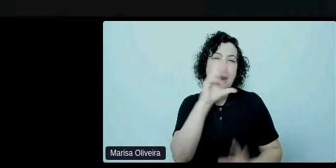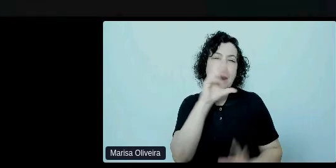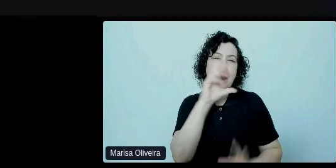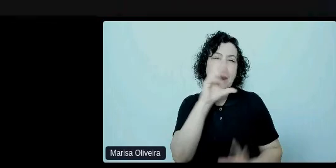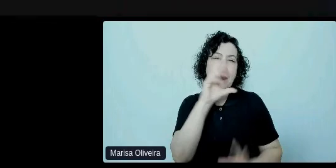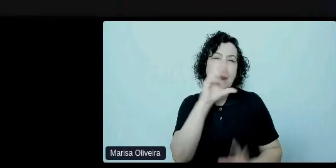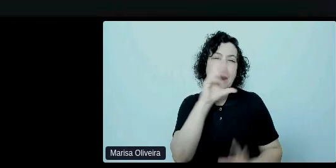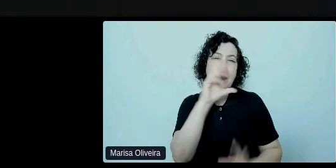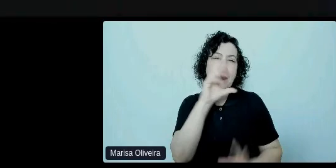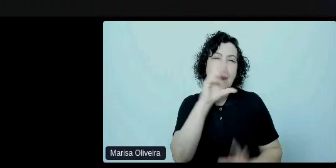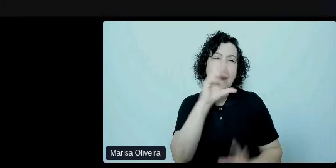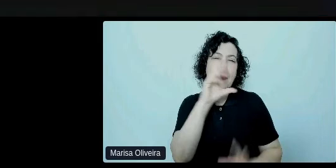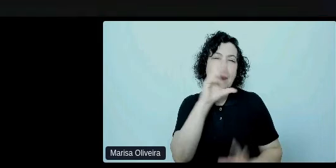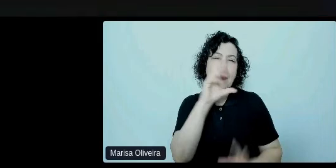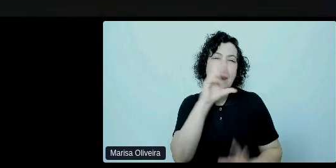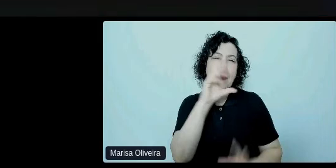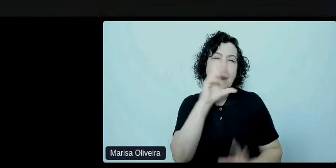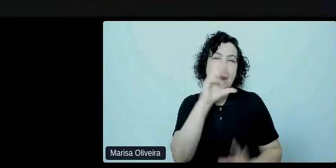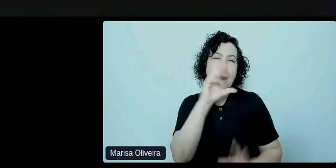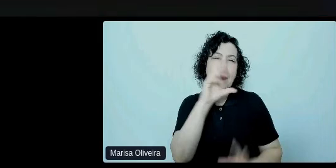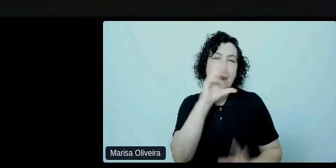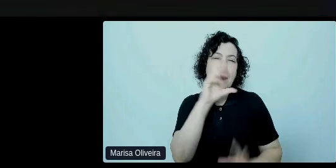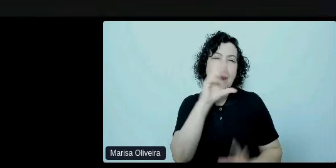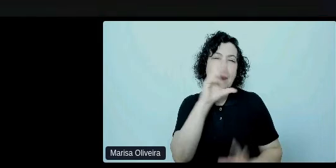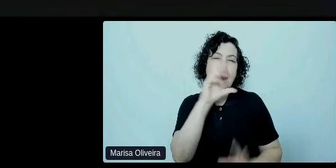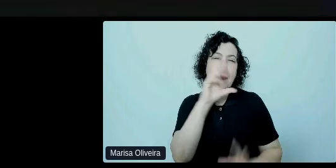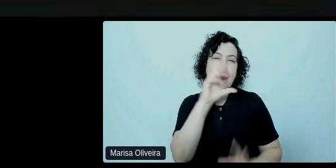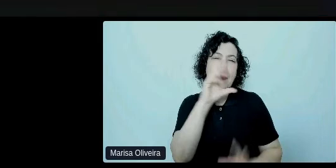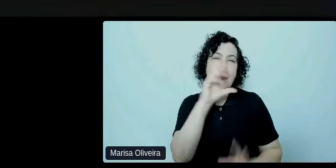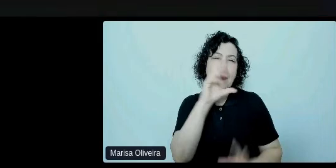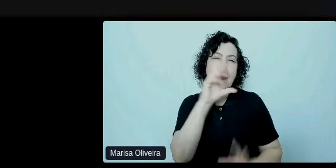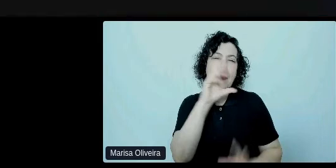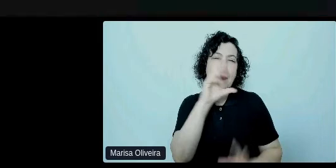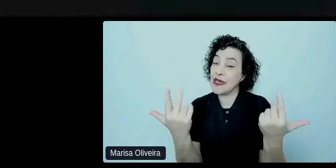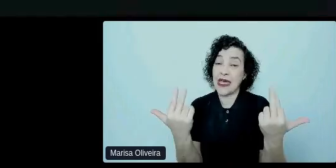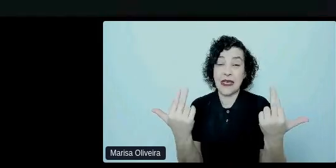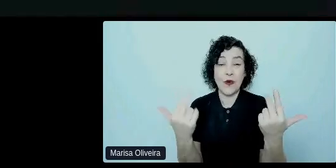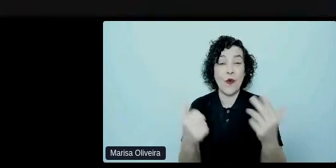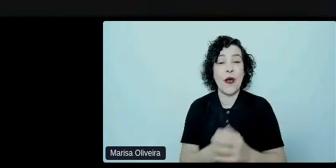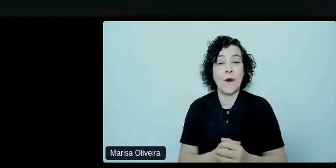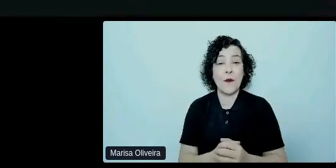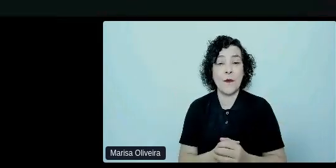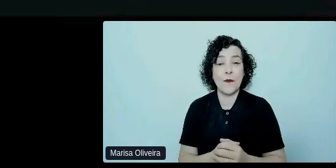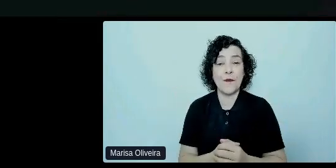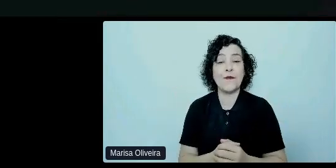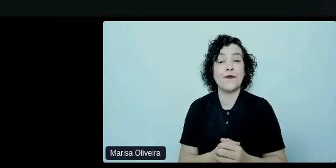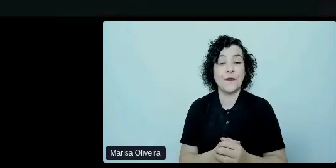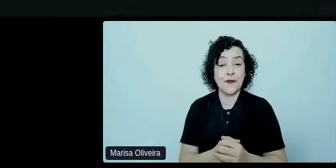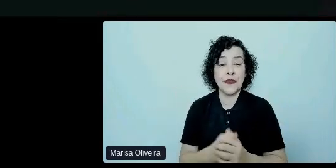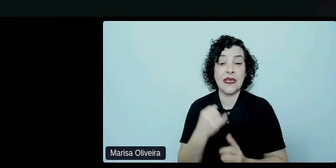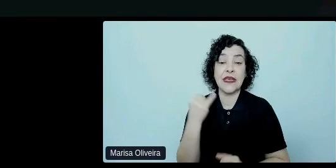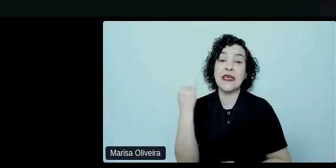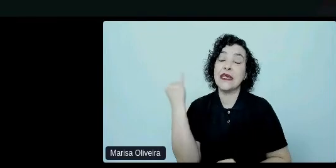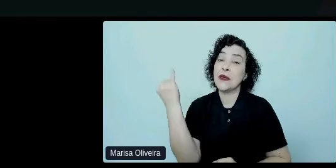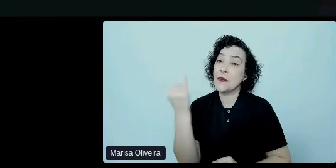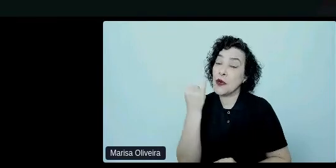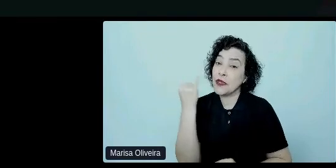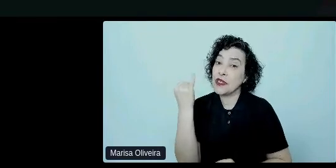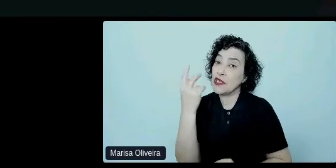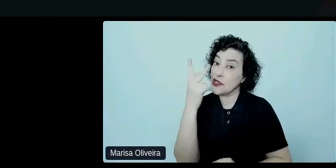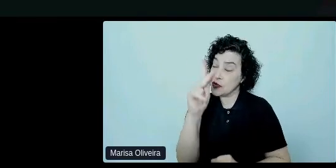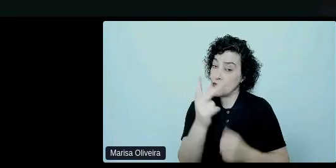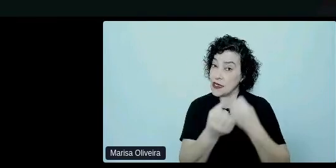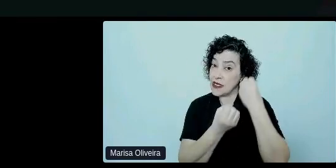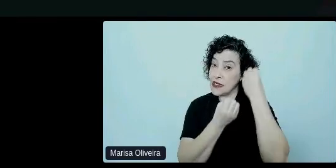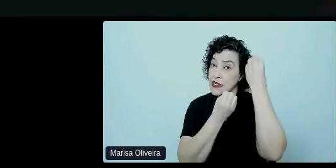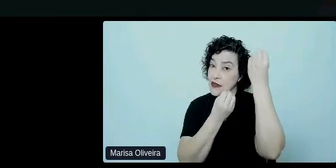tab. Então, é a mesma coisa. O quão priorizado está as suas informações, como